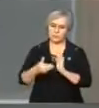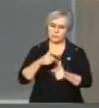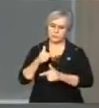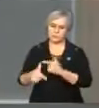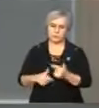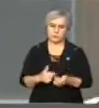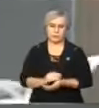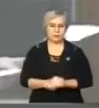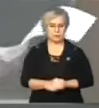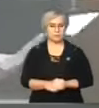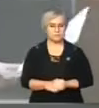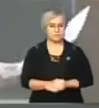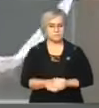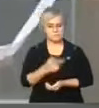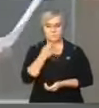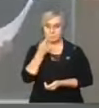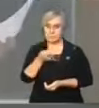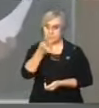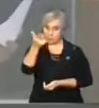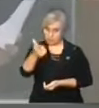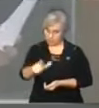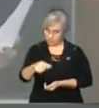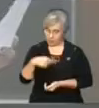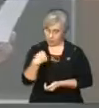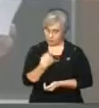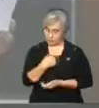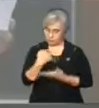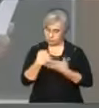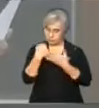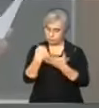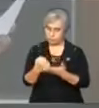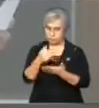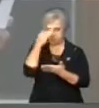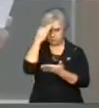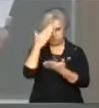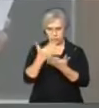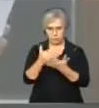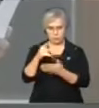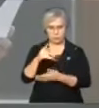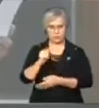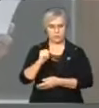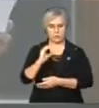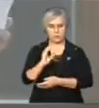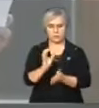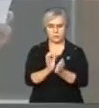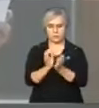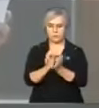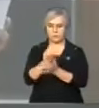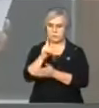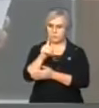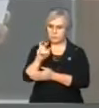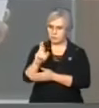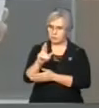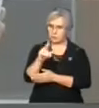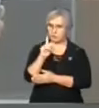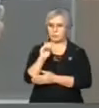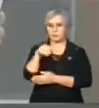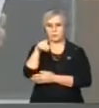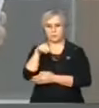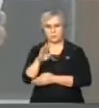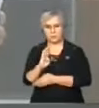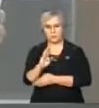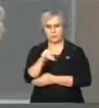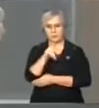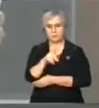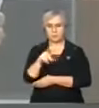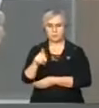Câmara Federal. Então, volto a repetir, com o apoio e a confiança do PSC, da bancada do PR, do PMDB, do